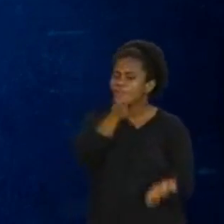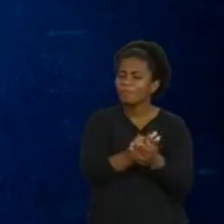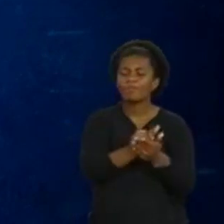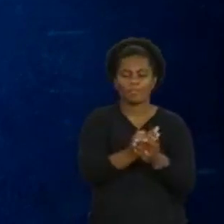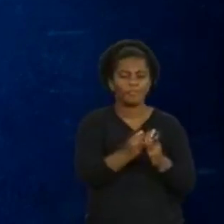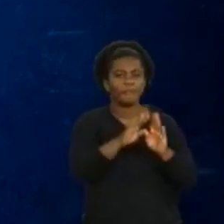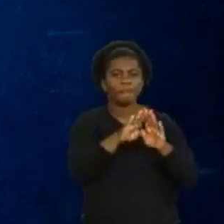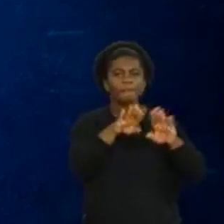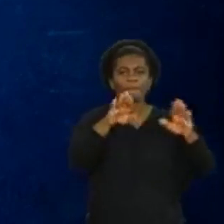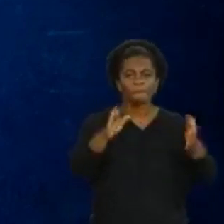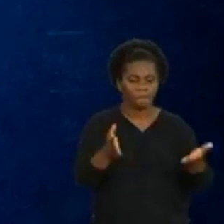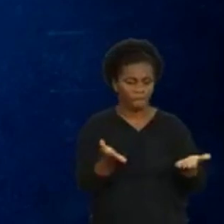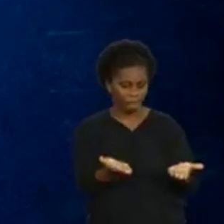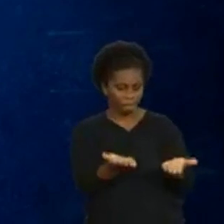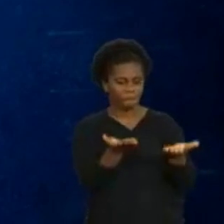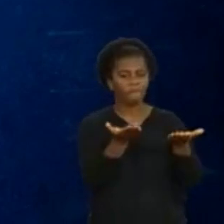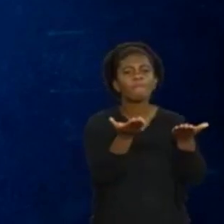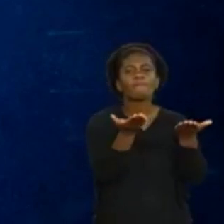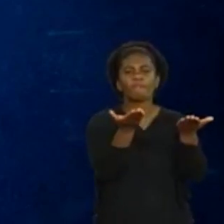dos que depositam